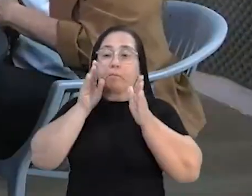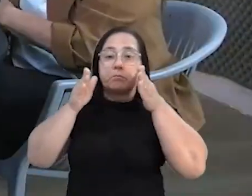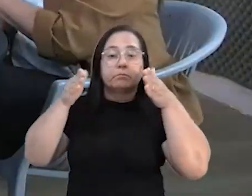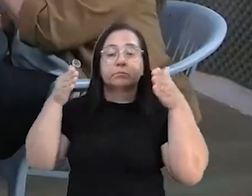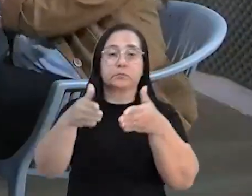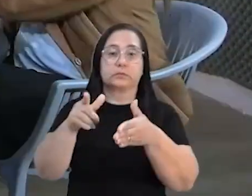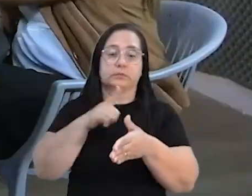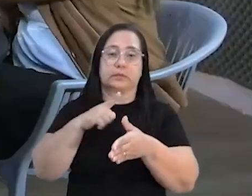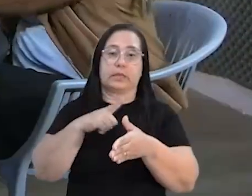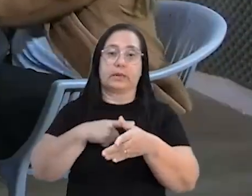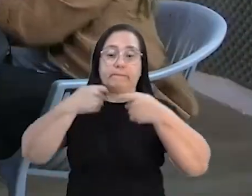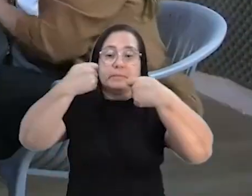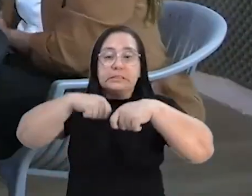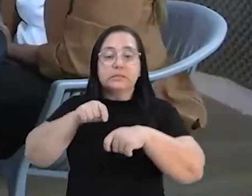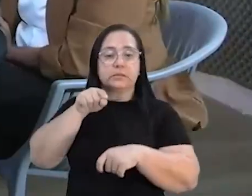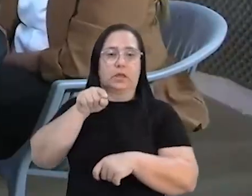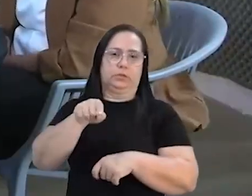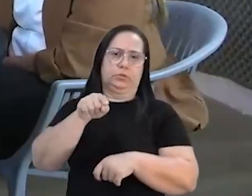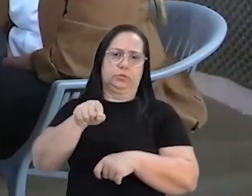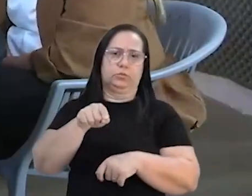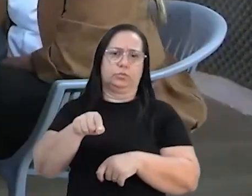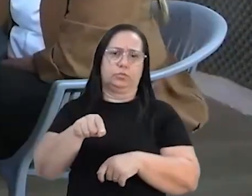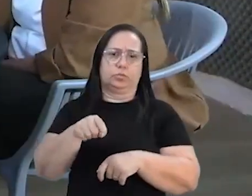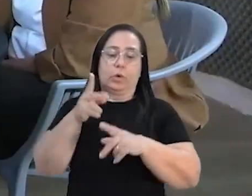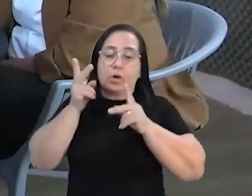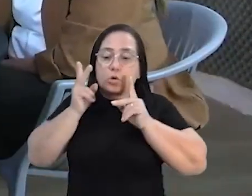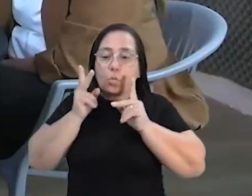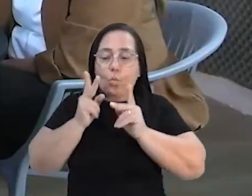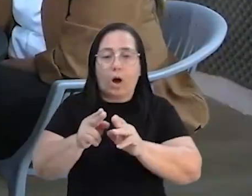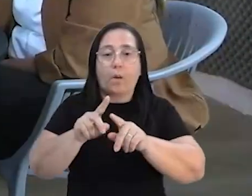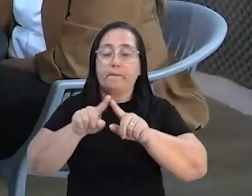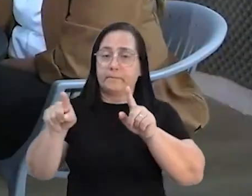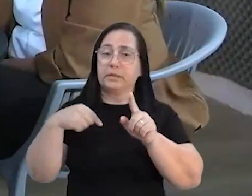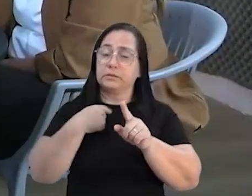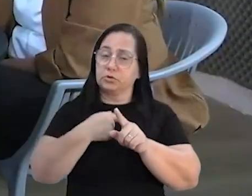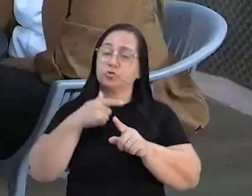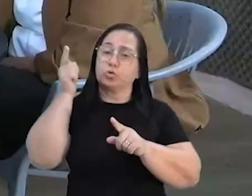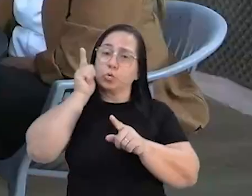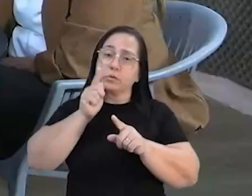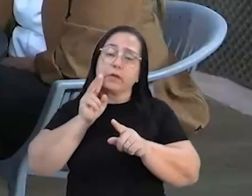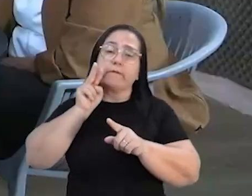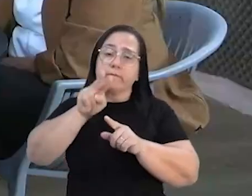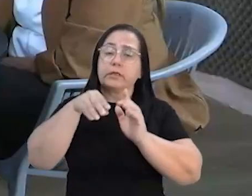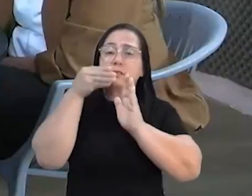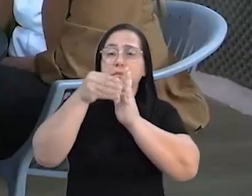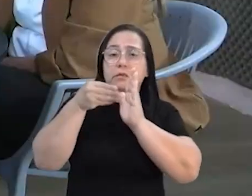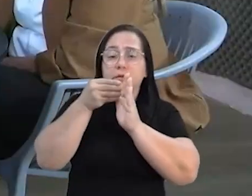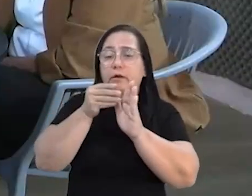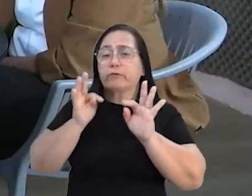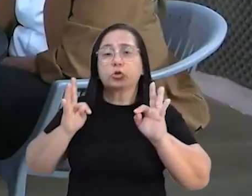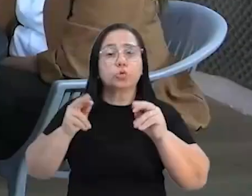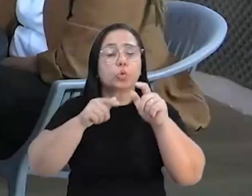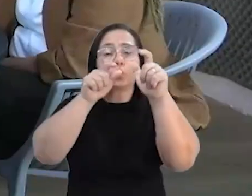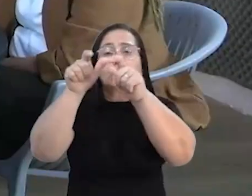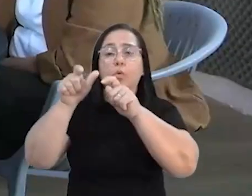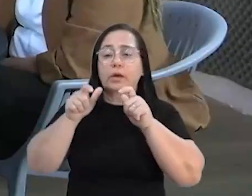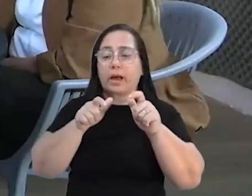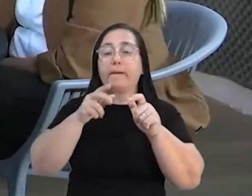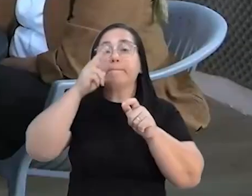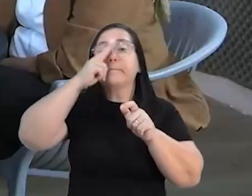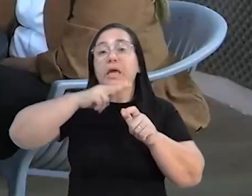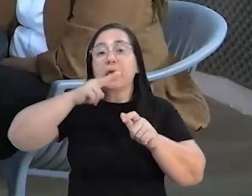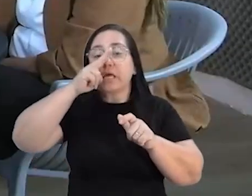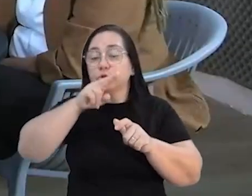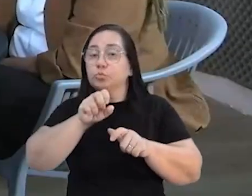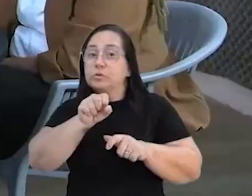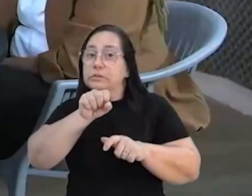exatamente tenha que ser isso aí, né? Que tá. Sim. Mas a gente acaba se deparando com design gráfico em todo canto. Todo mundo. Por mais que né?